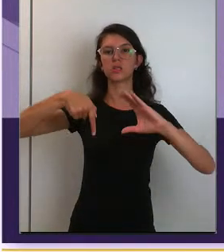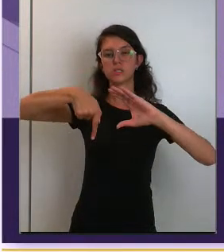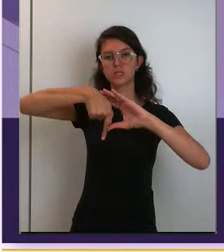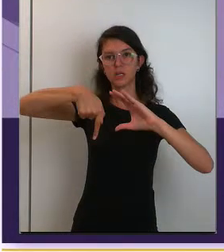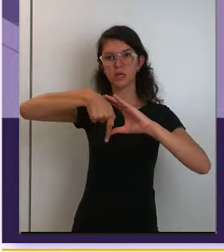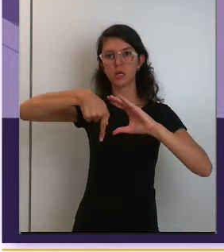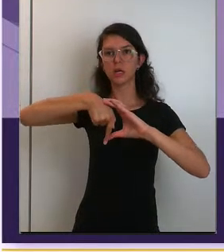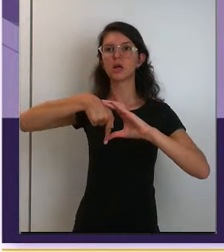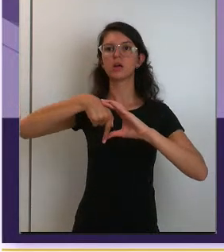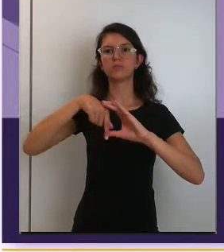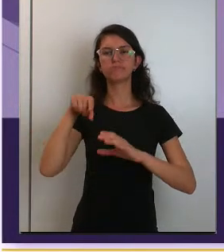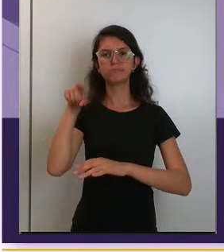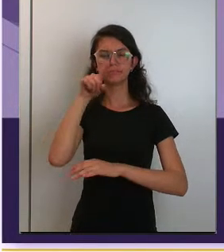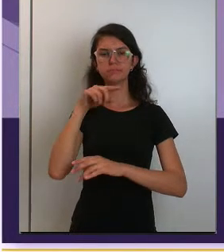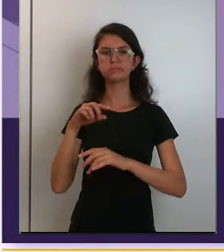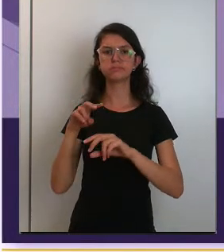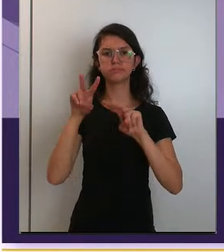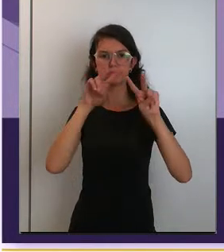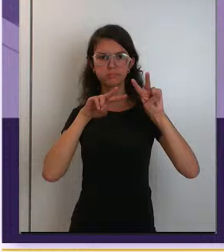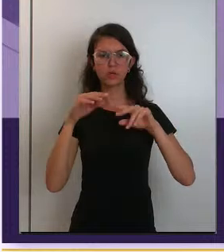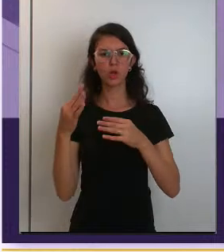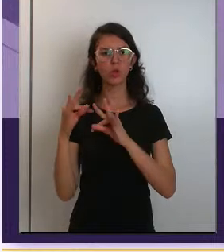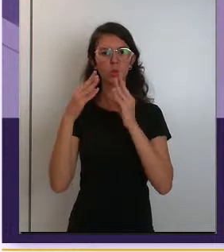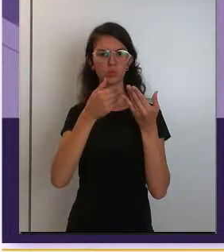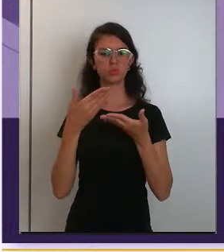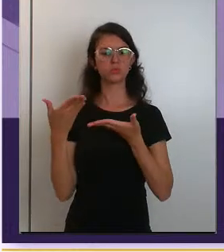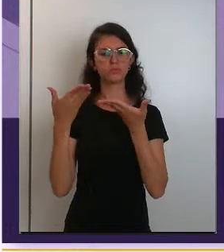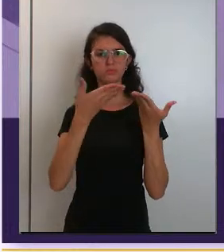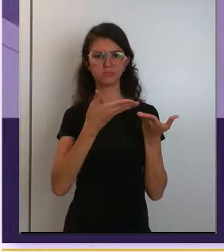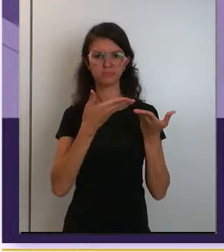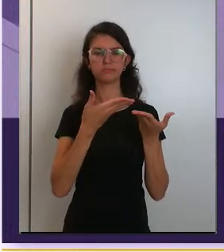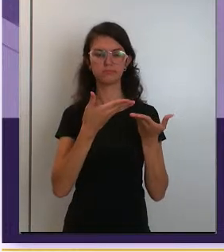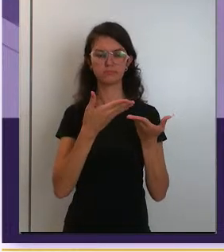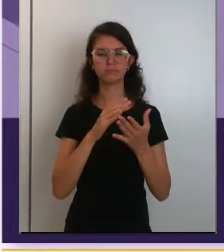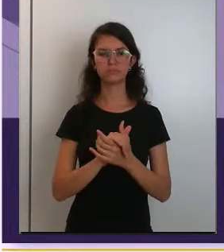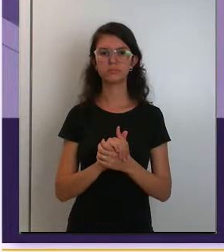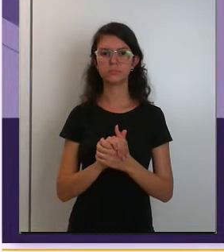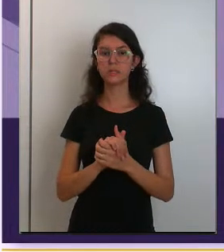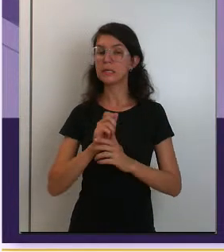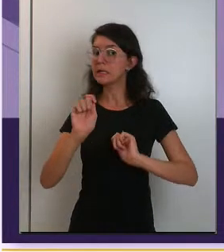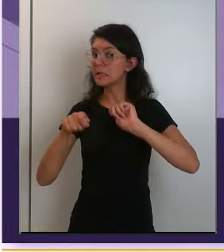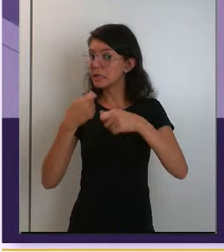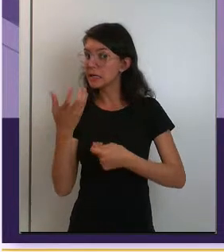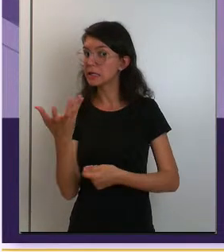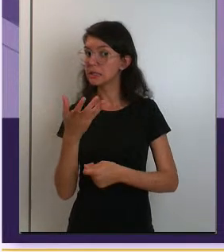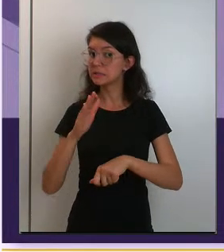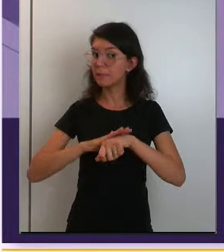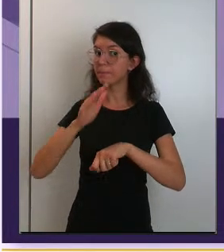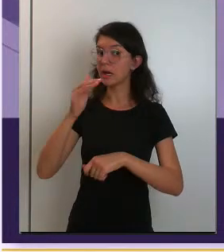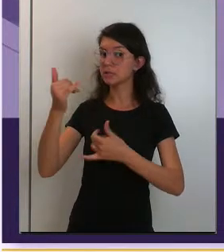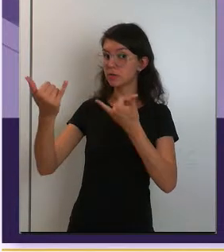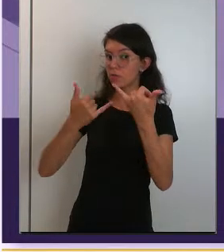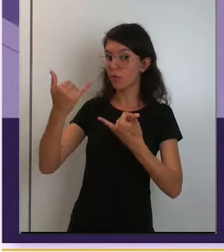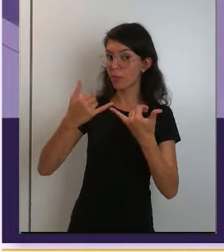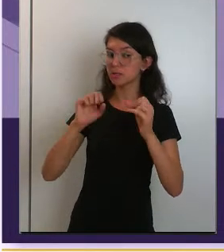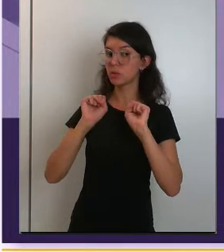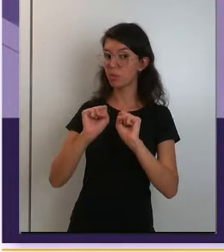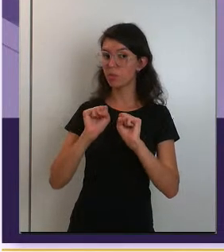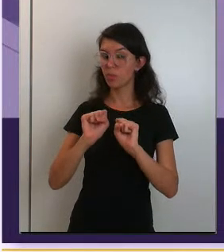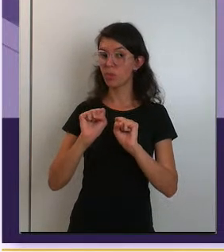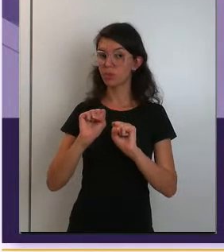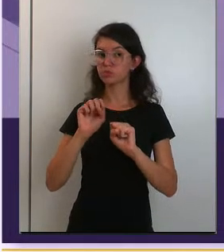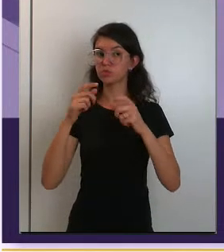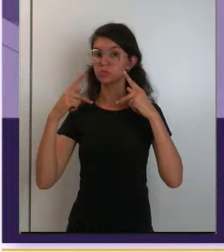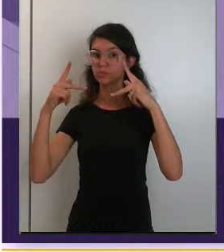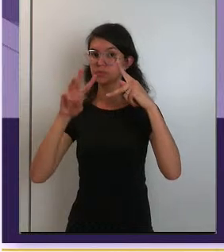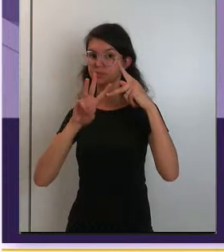DECIT, pela Coordenação Geral de Alimentação e Nutrição. Né? E quem quiser obter mais dados, pode visitar o site